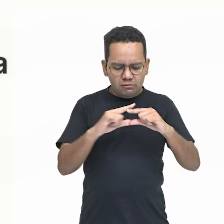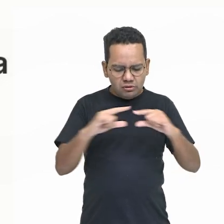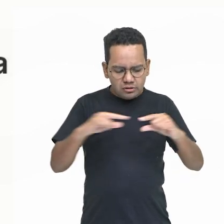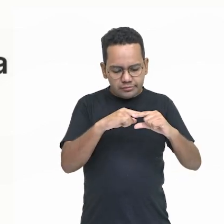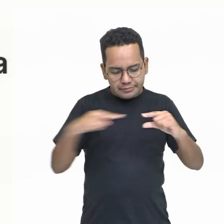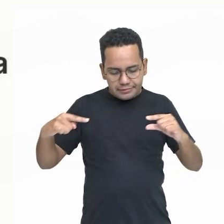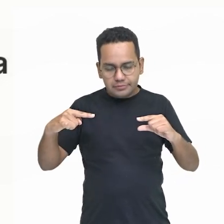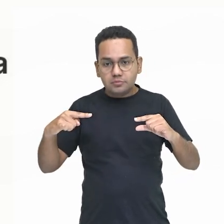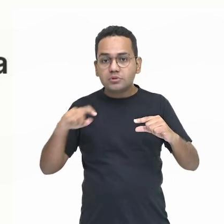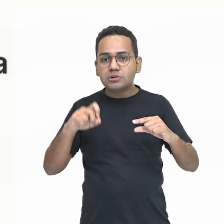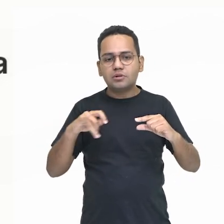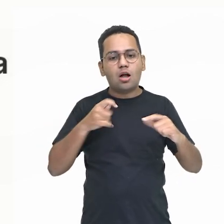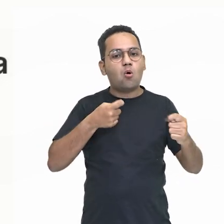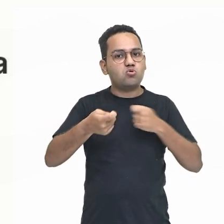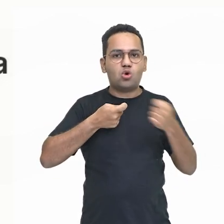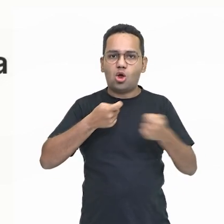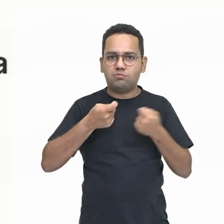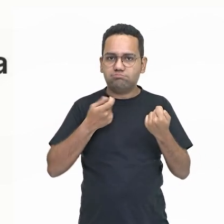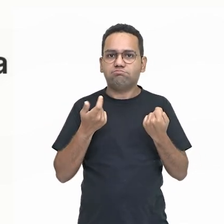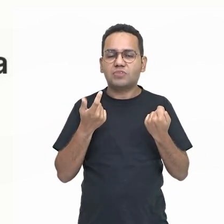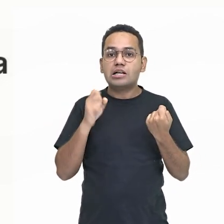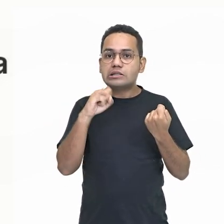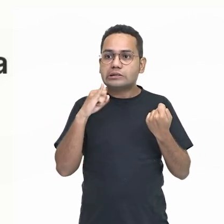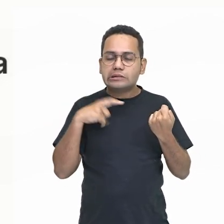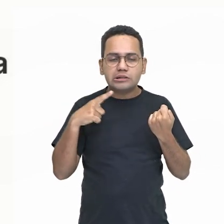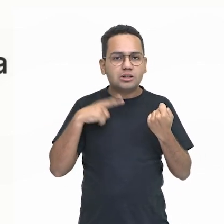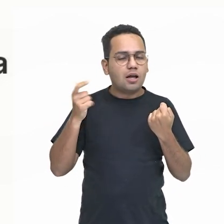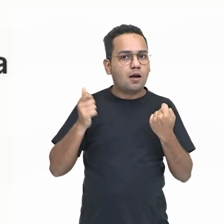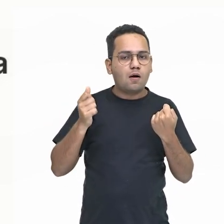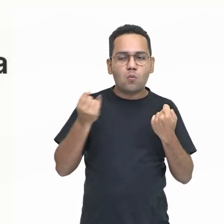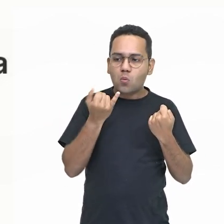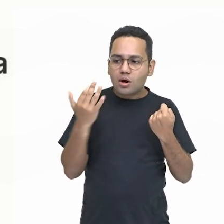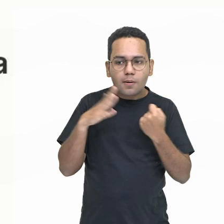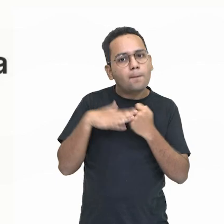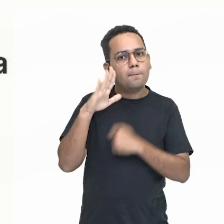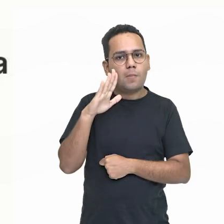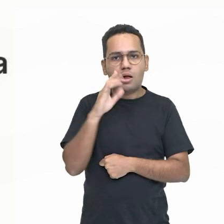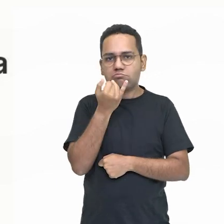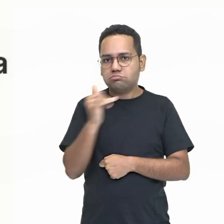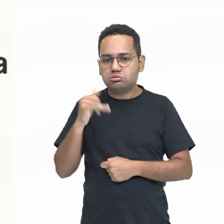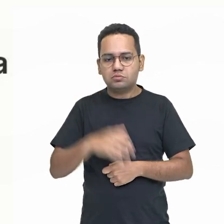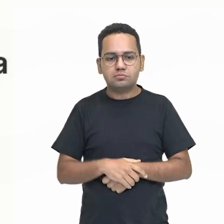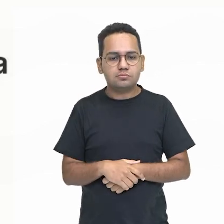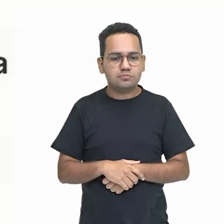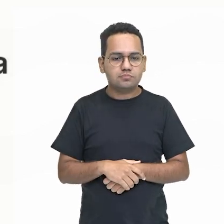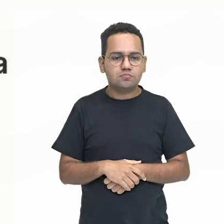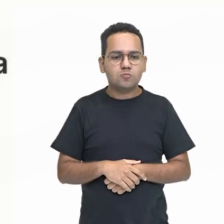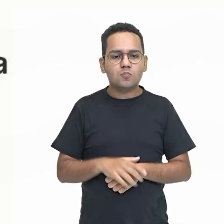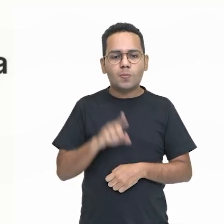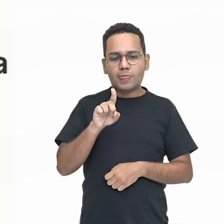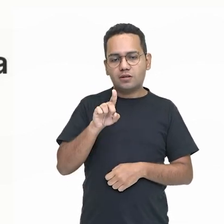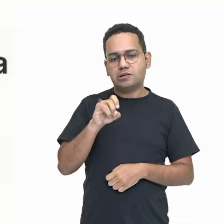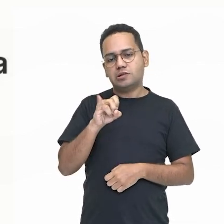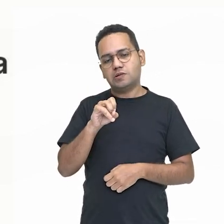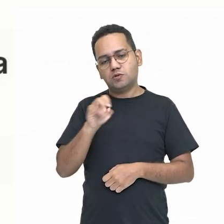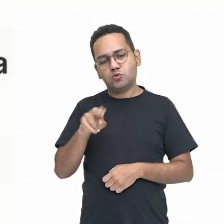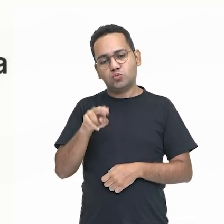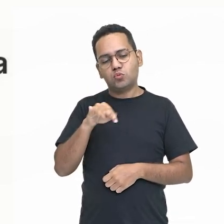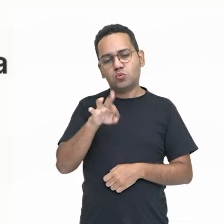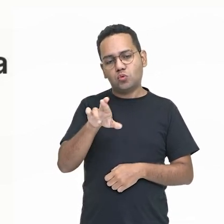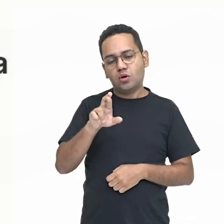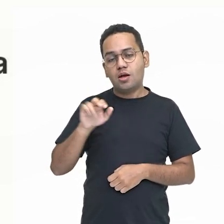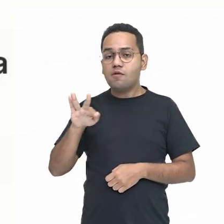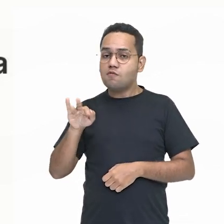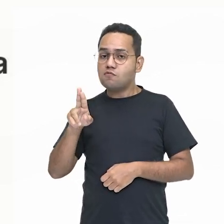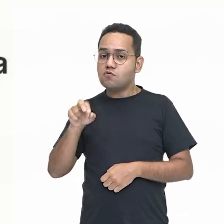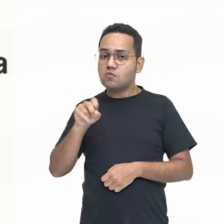de segurança. O fusível e o disjuntor têm esse símbolo, pessoal. Quando se fala em fusíveis,